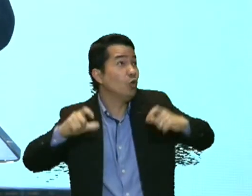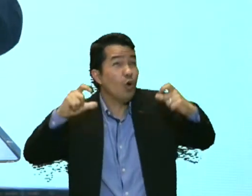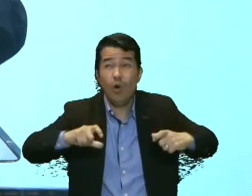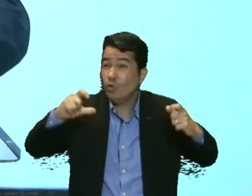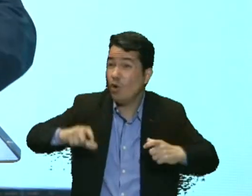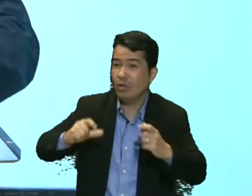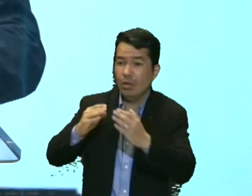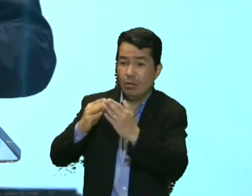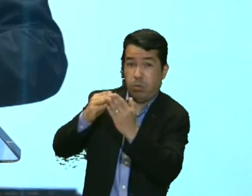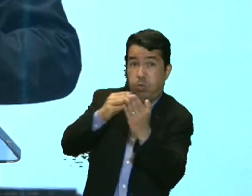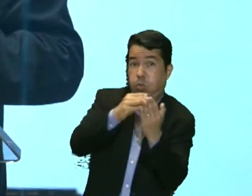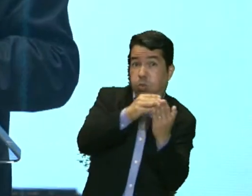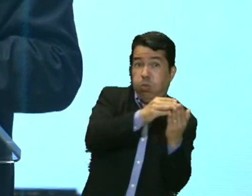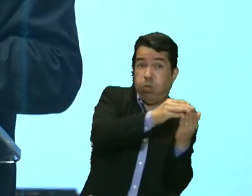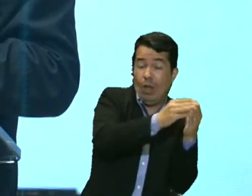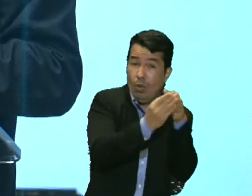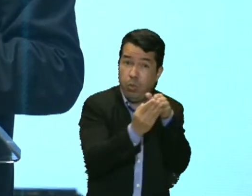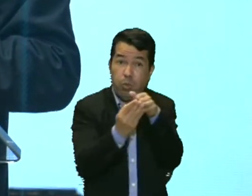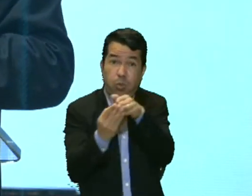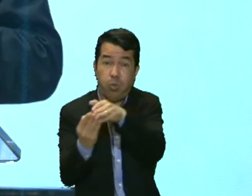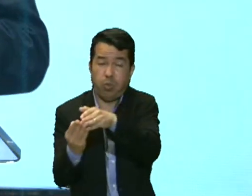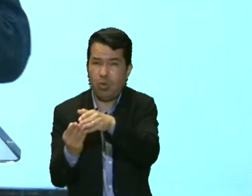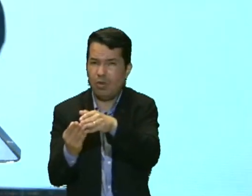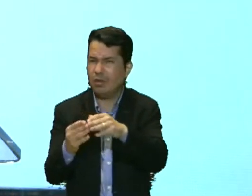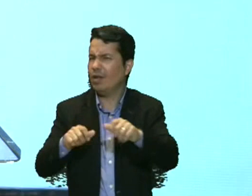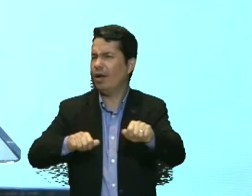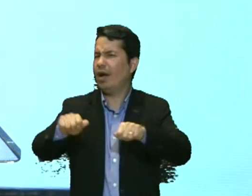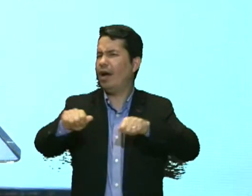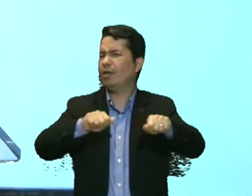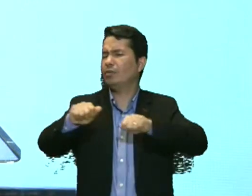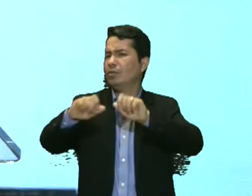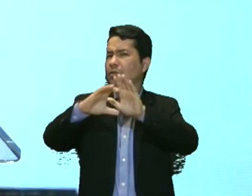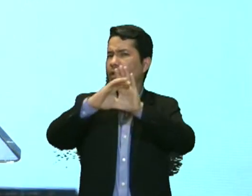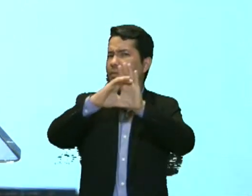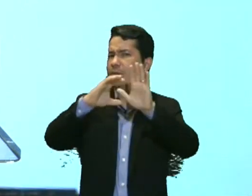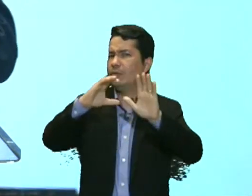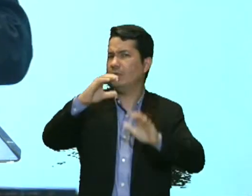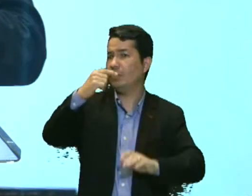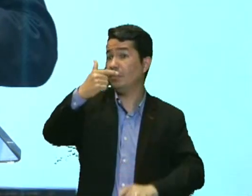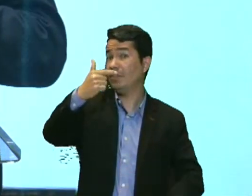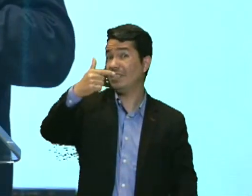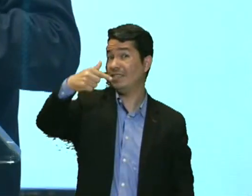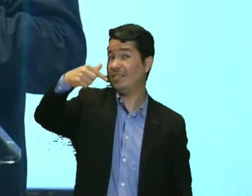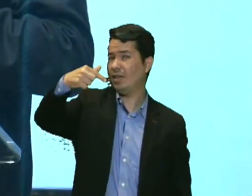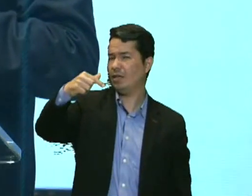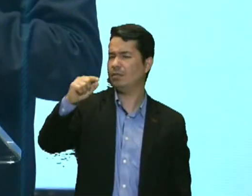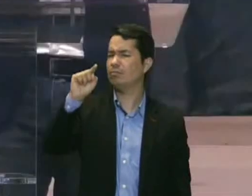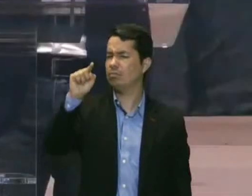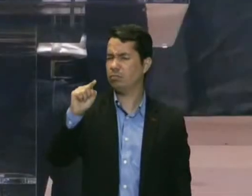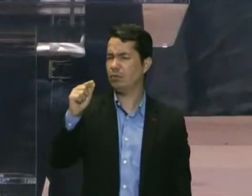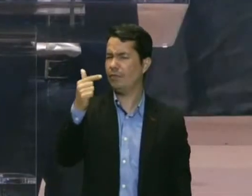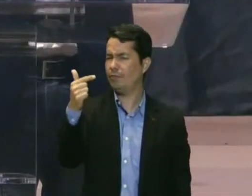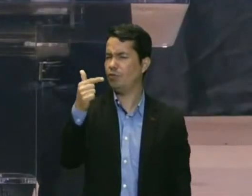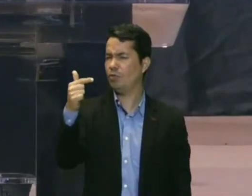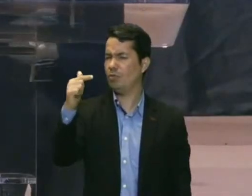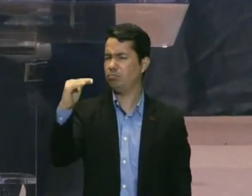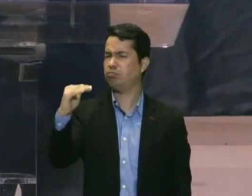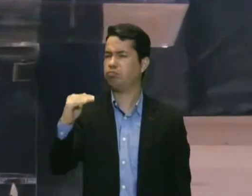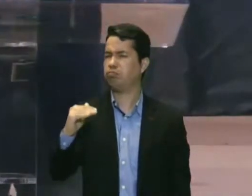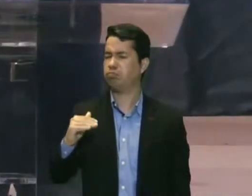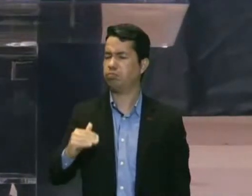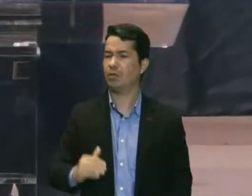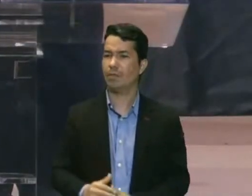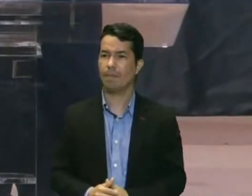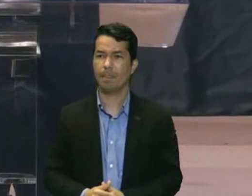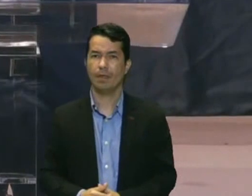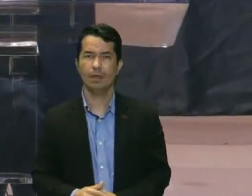Olha só o que acontece em Atos 27, eu quero ler apenas alguns versos com você, a partir do verso 22. Naquele momento, no